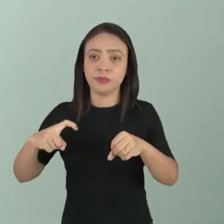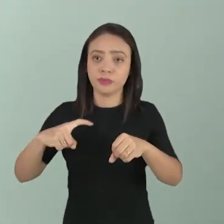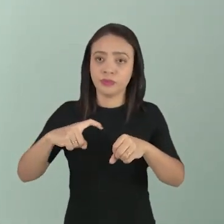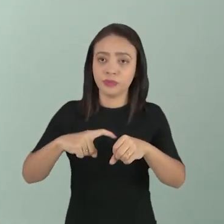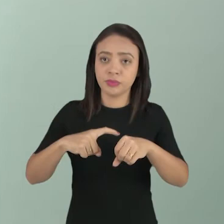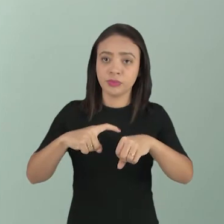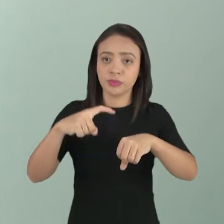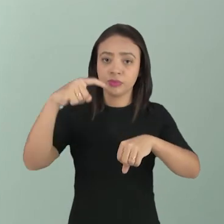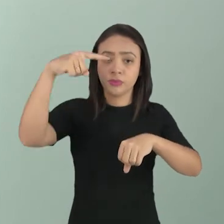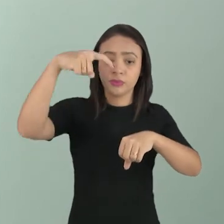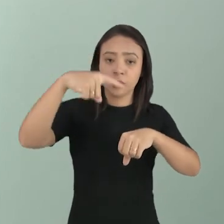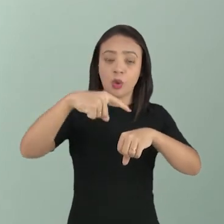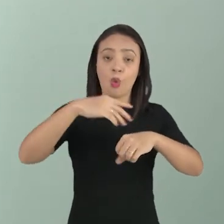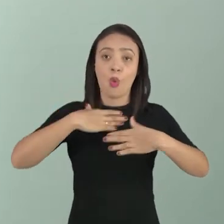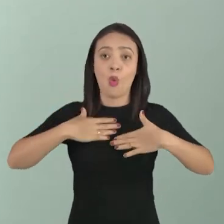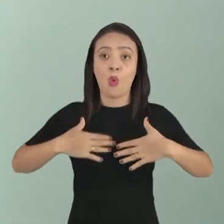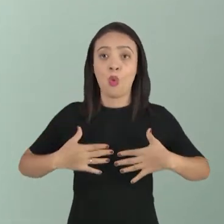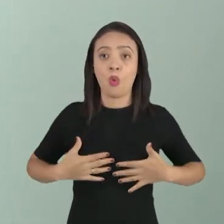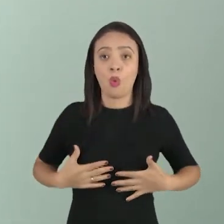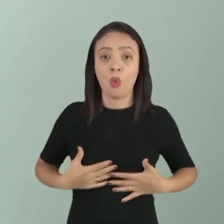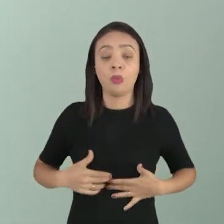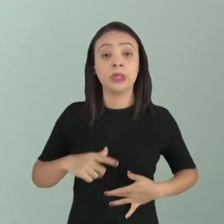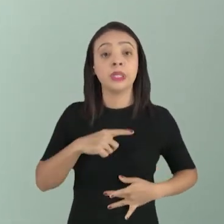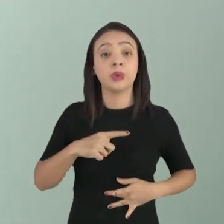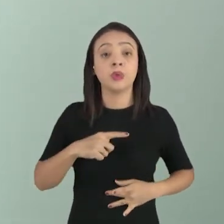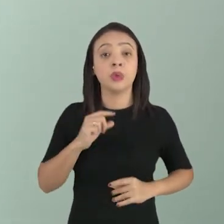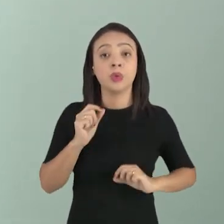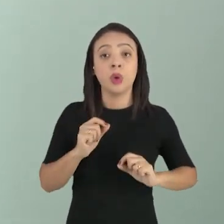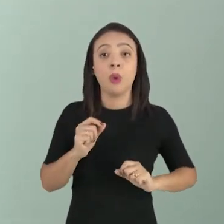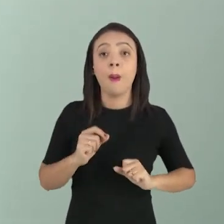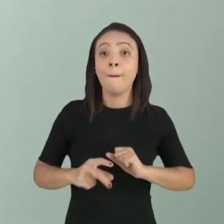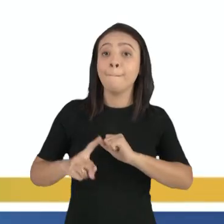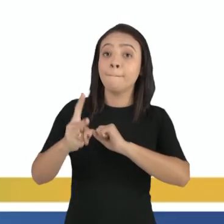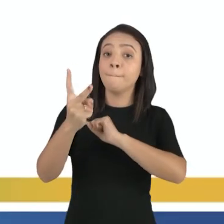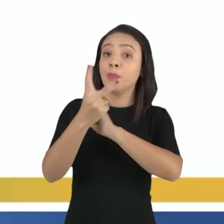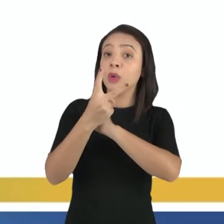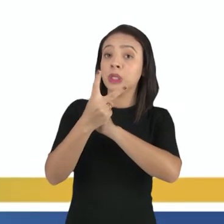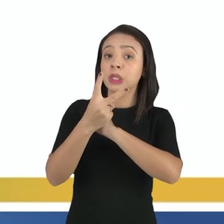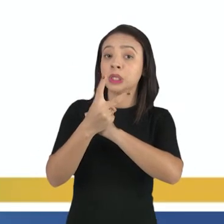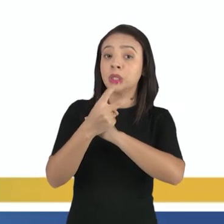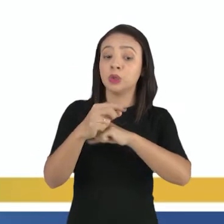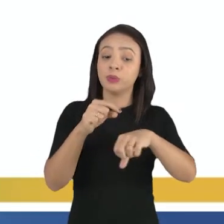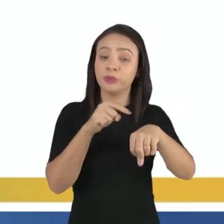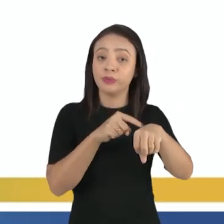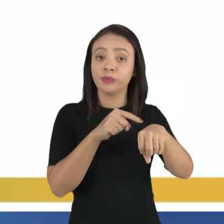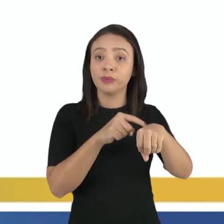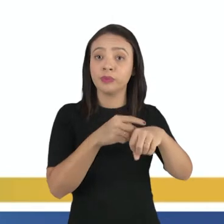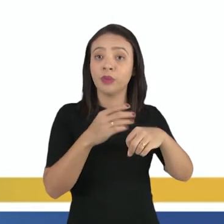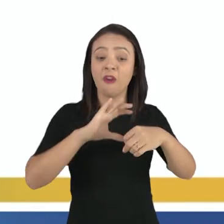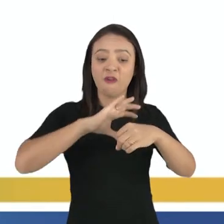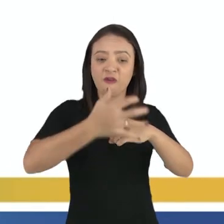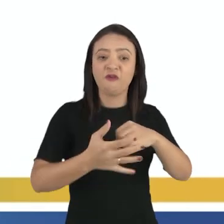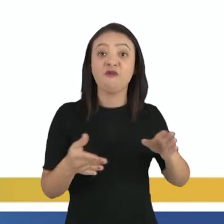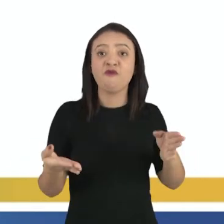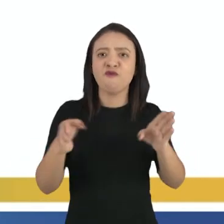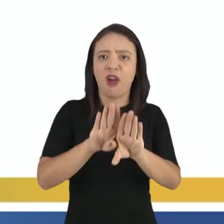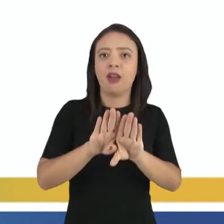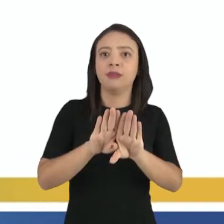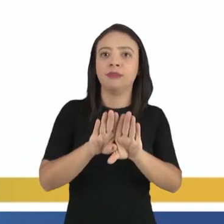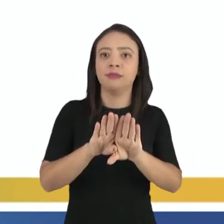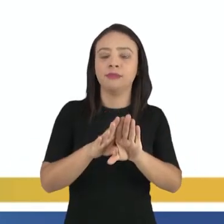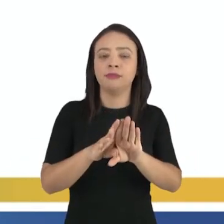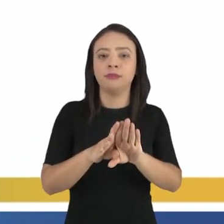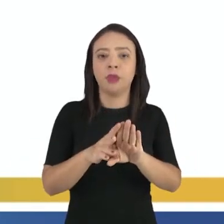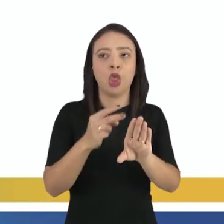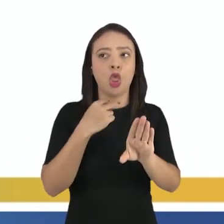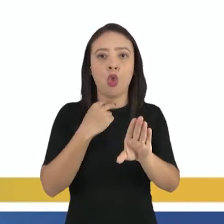espermatozoide, o nosso corpo, ele tem um sistema em que o oócito, ele se torna impenetrável. Por quê?